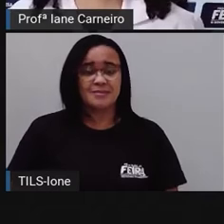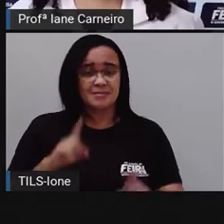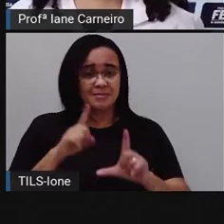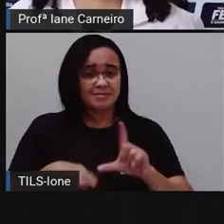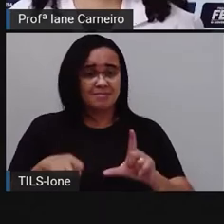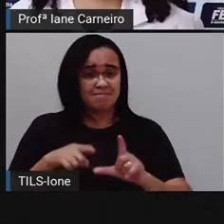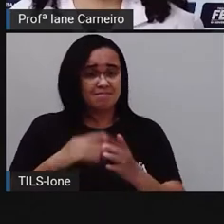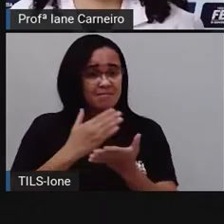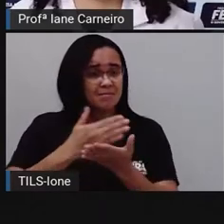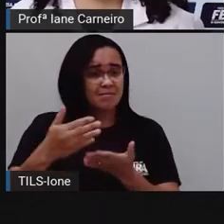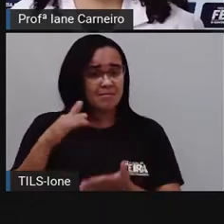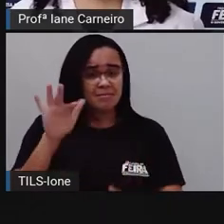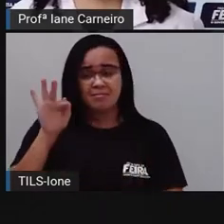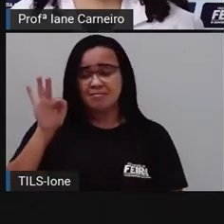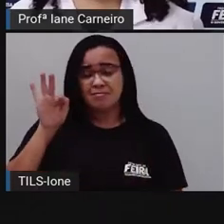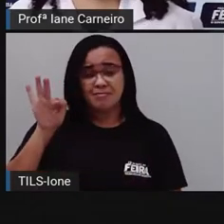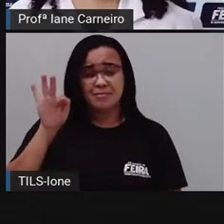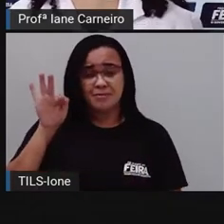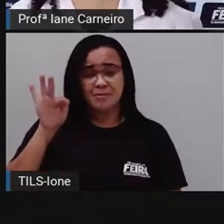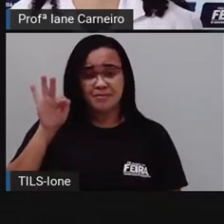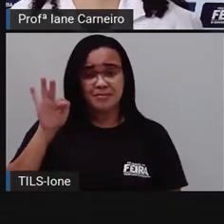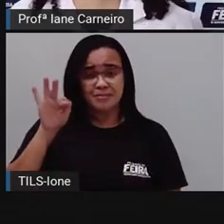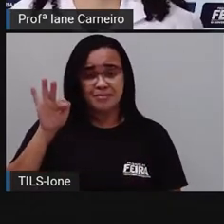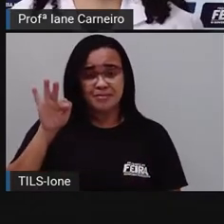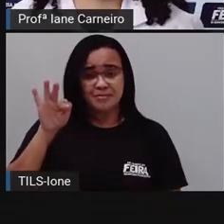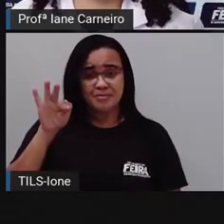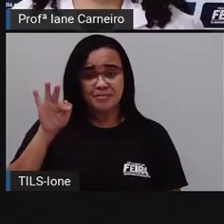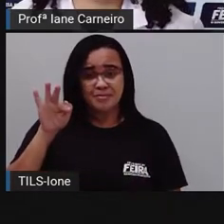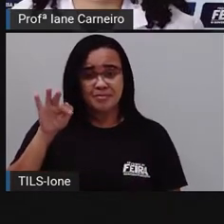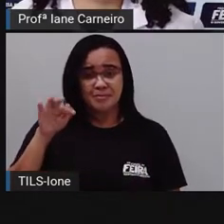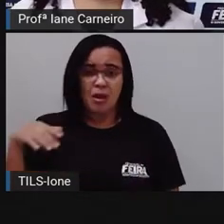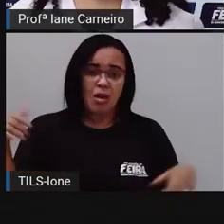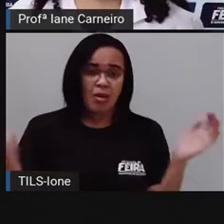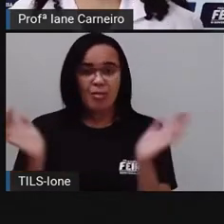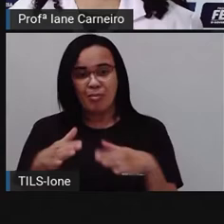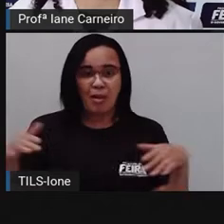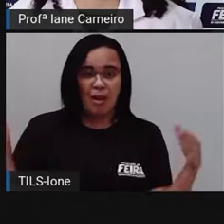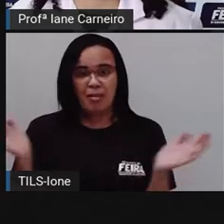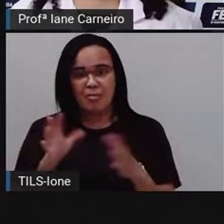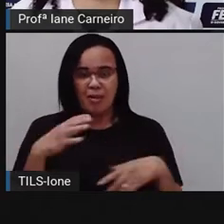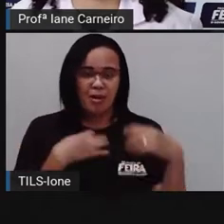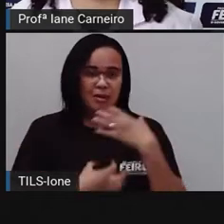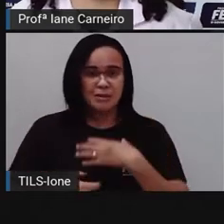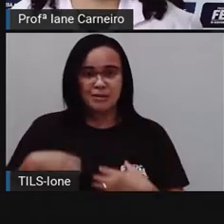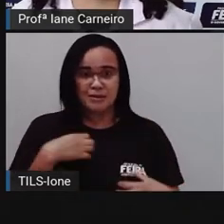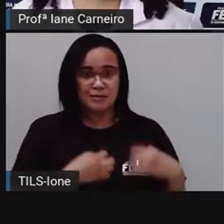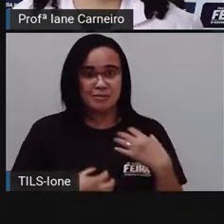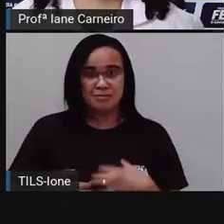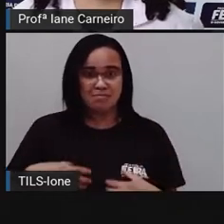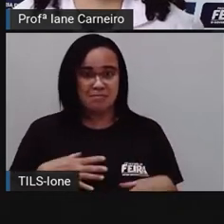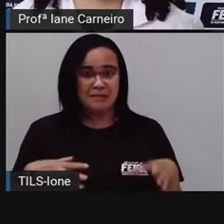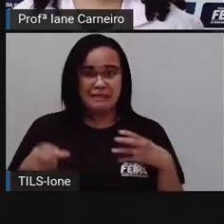O que começa com F? A foca furiosa com a fuinha.